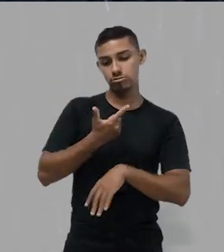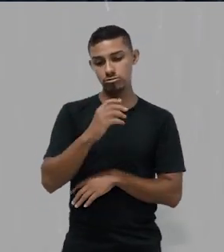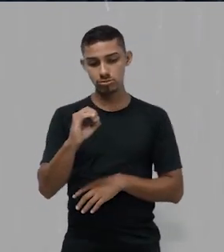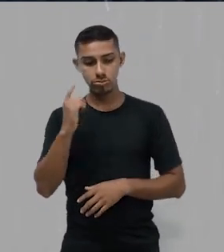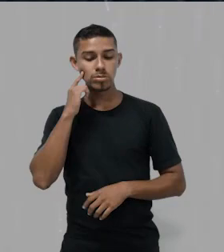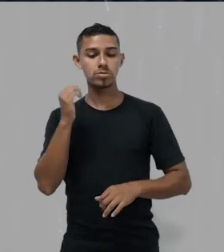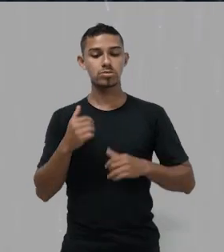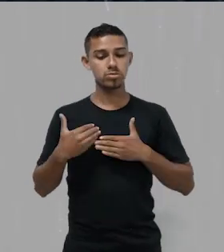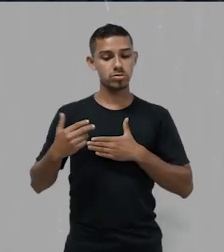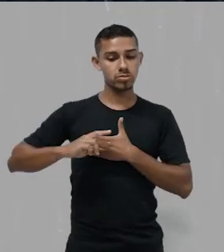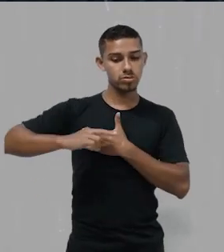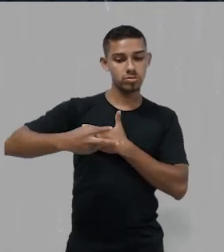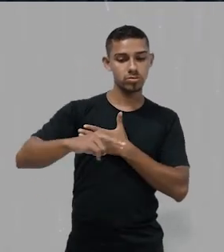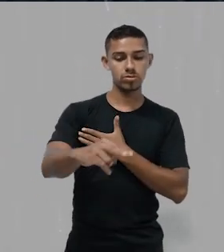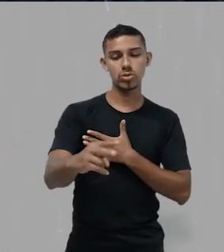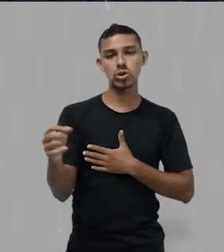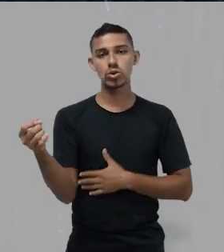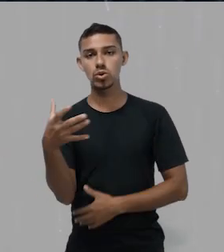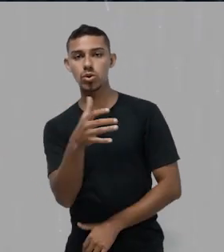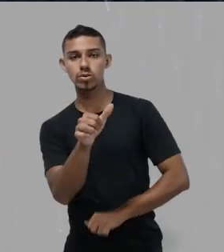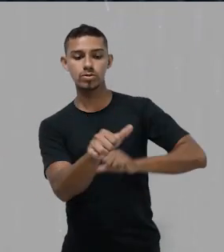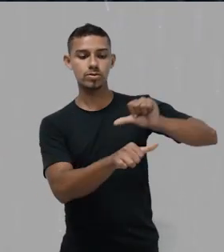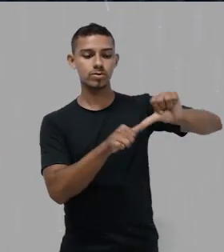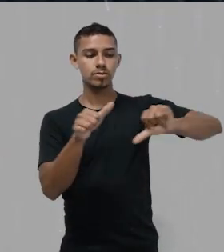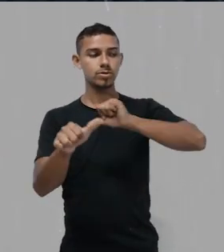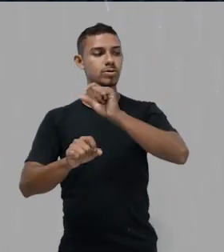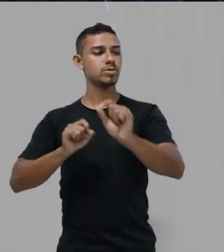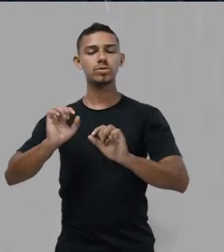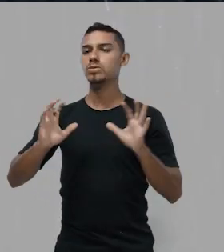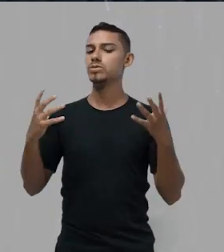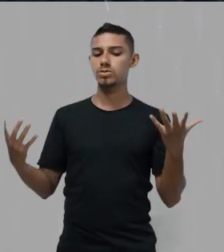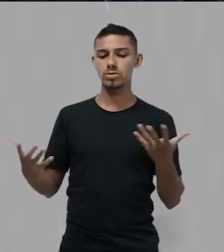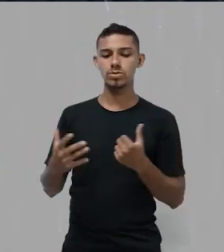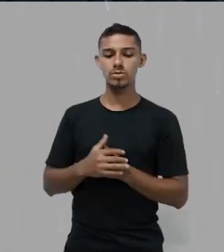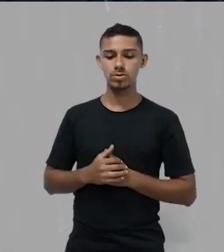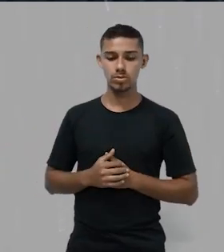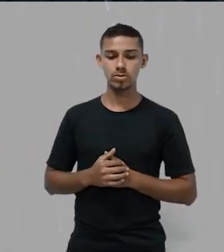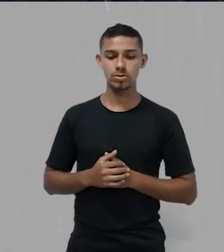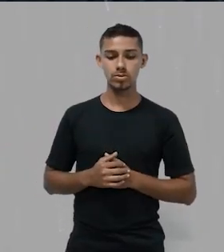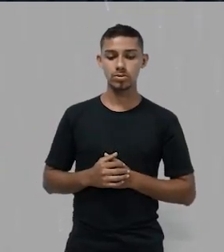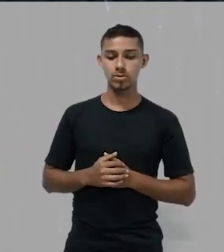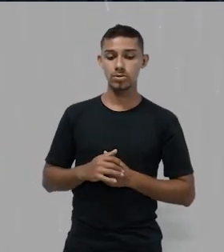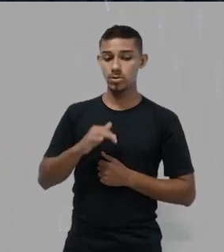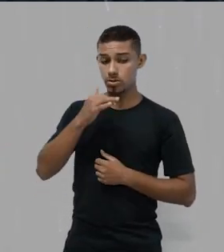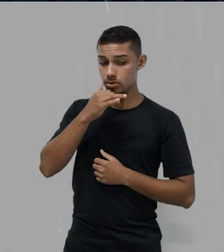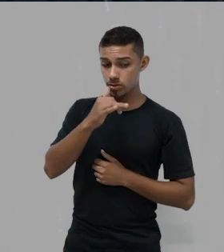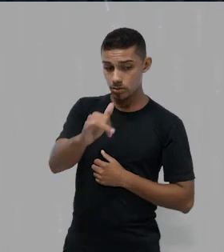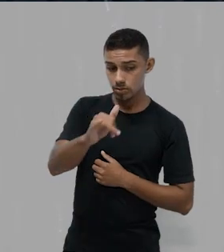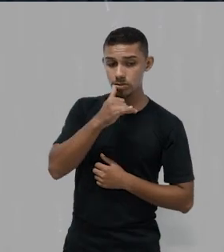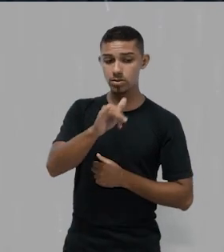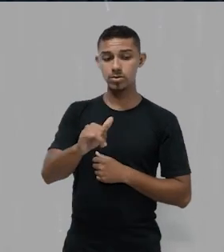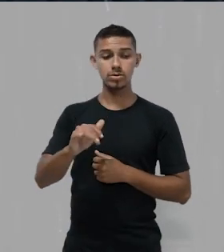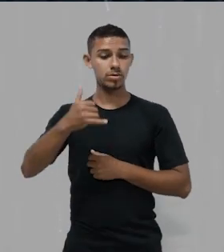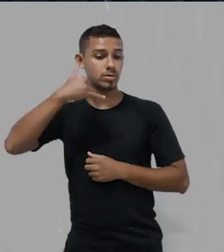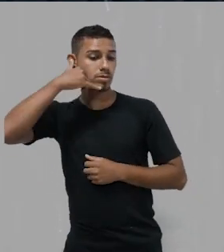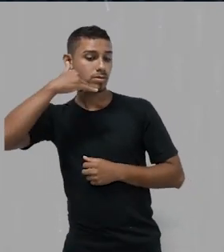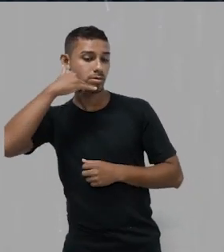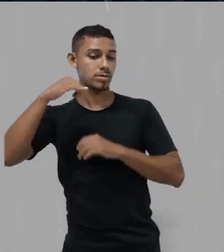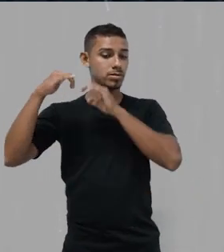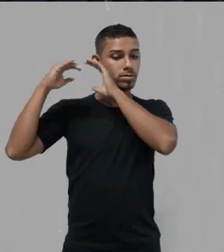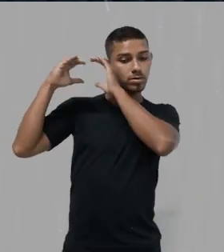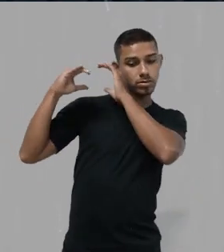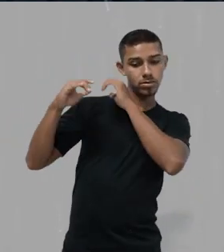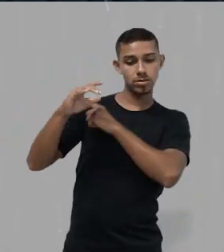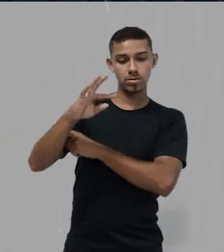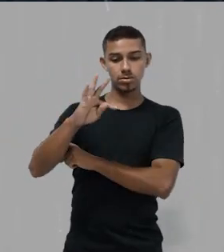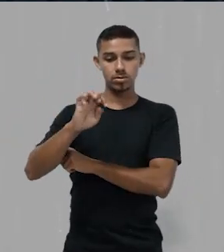novas mudanças. Que novas mudanças foram essas, professor? Eletricidade, telefone, rádio, telégrafo,